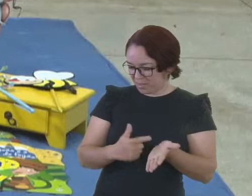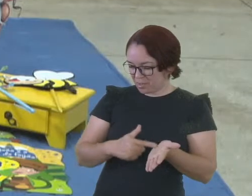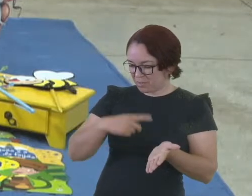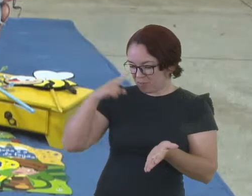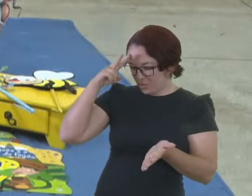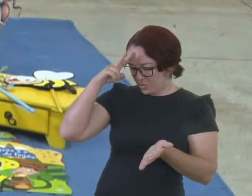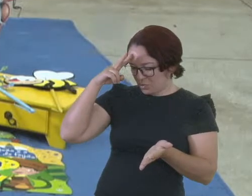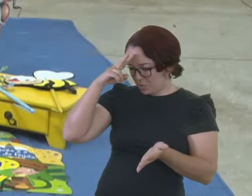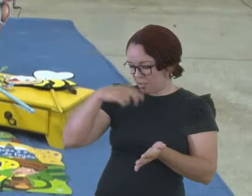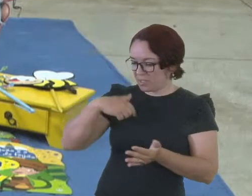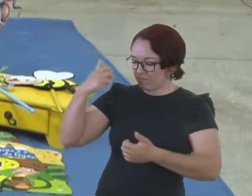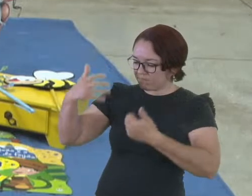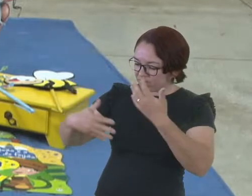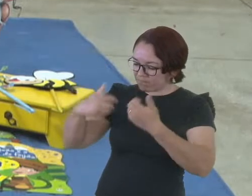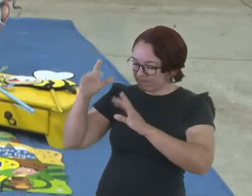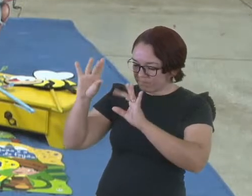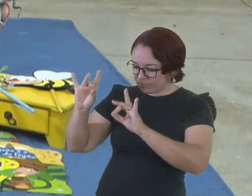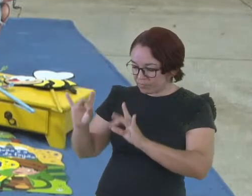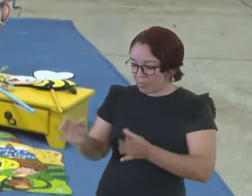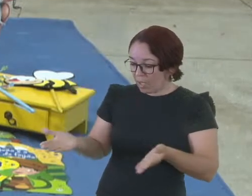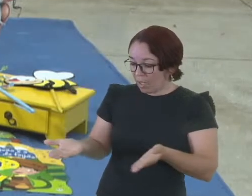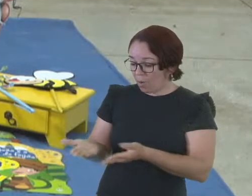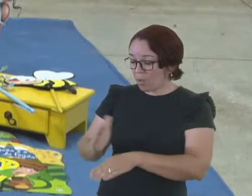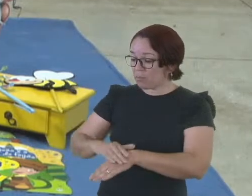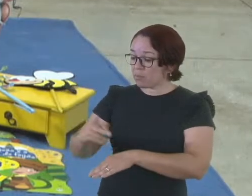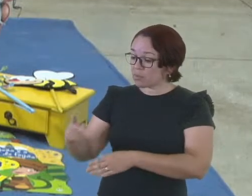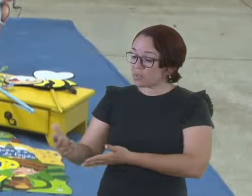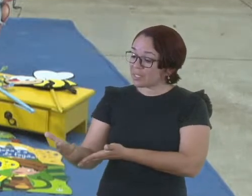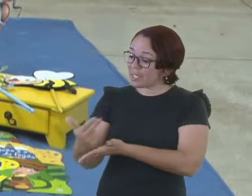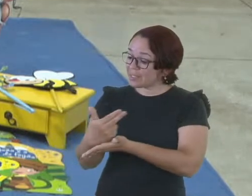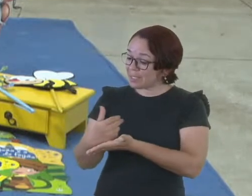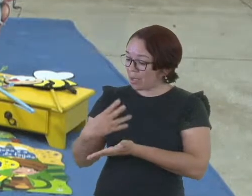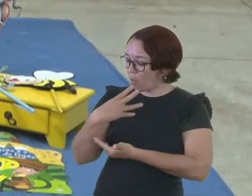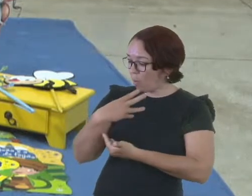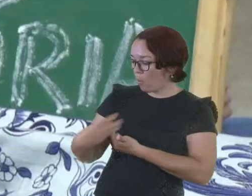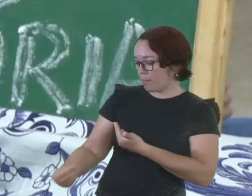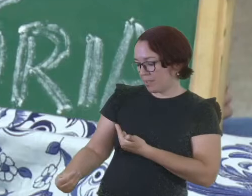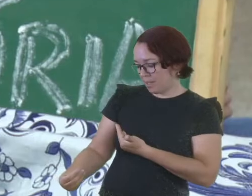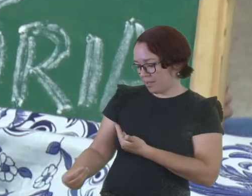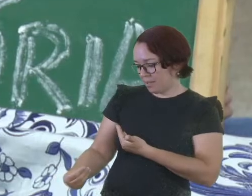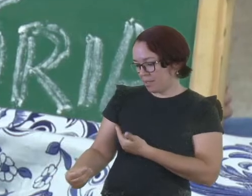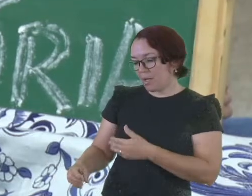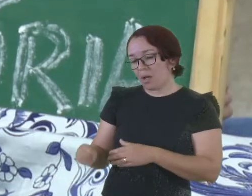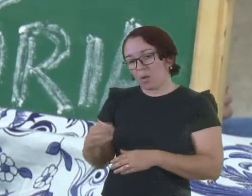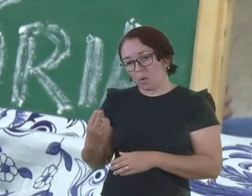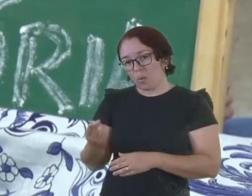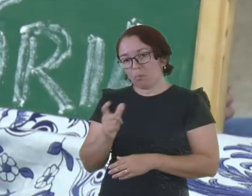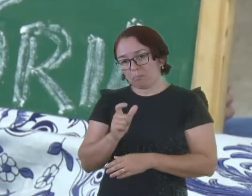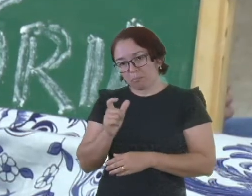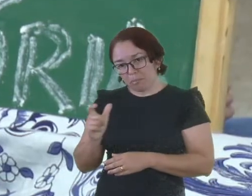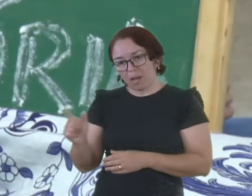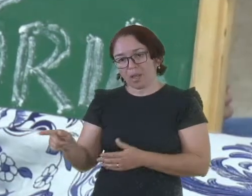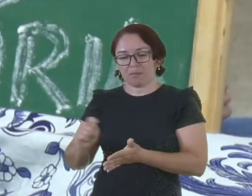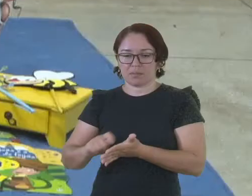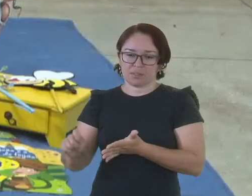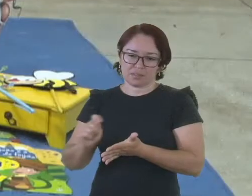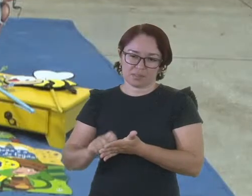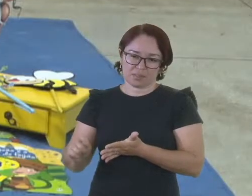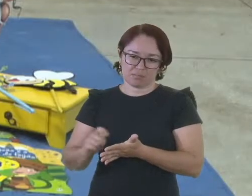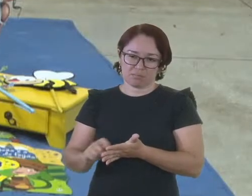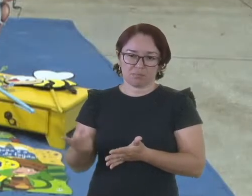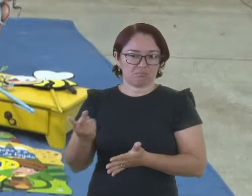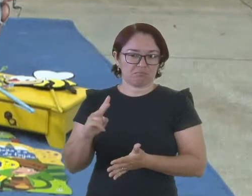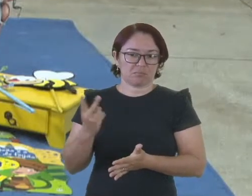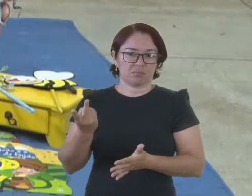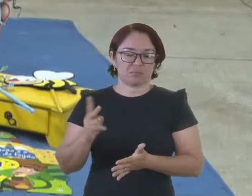história através de desenho e, por que não, através da escrita. Então, pode ser da escrita,